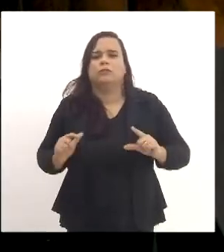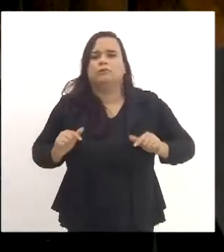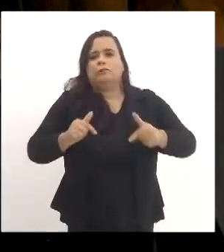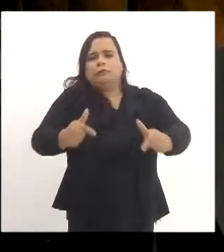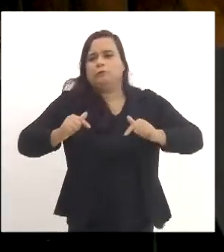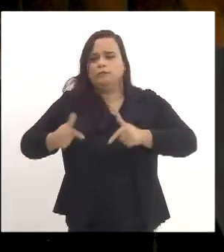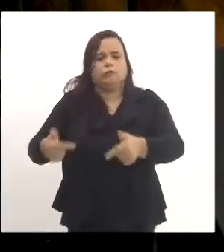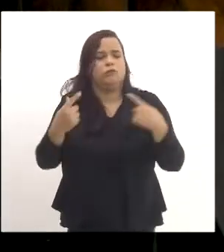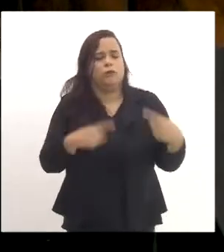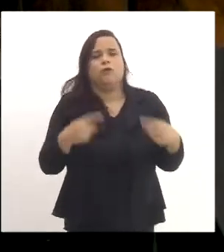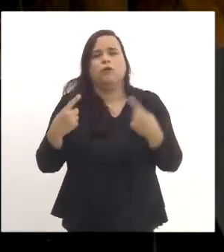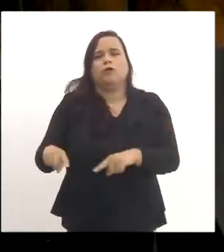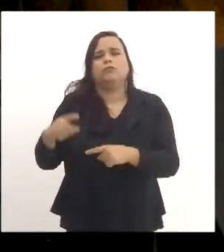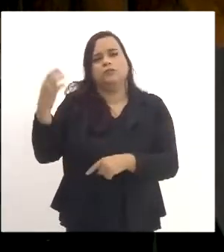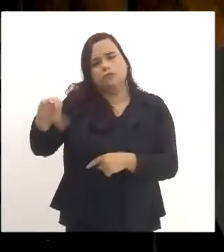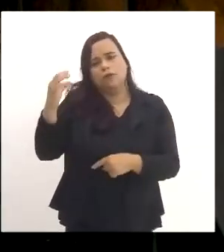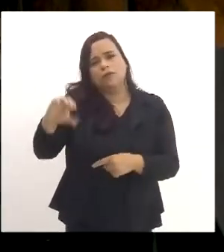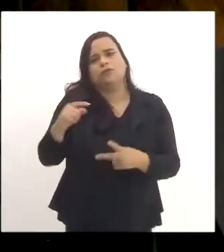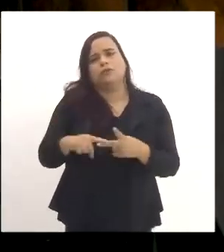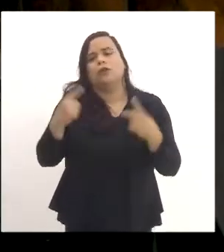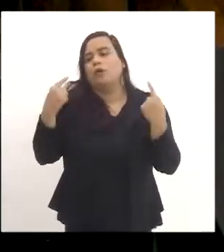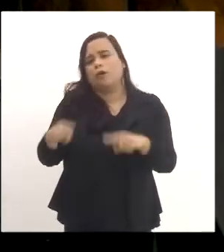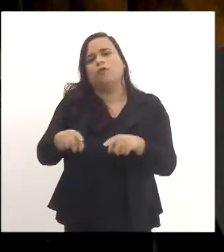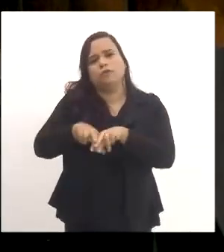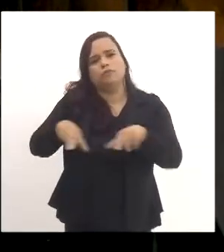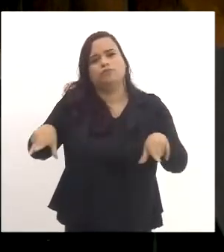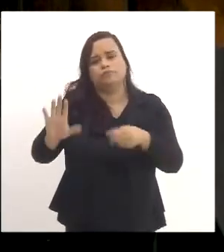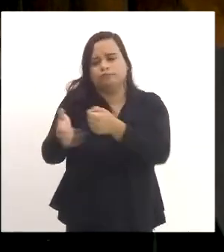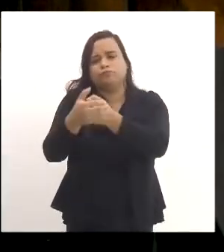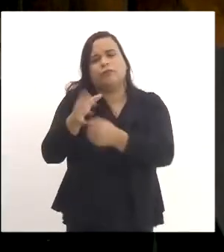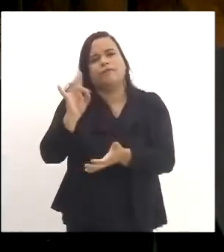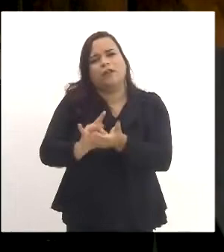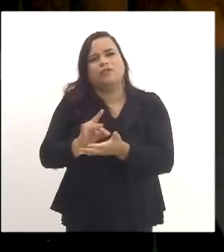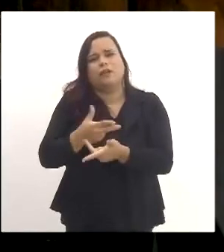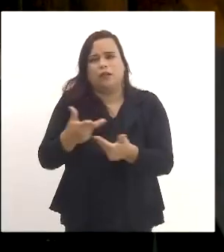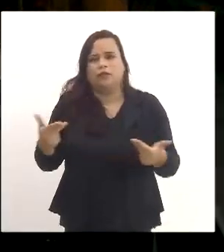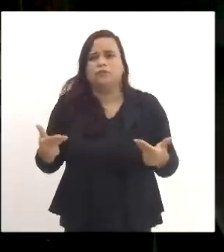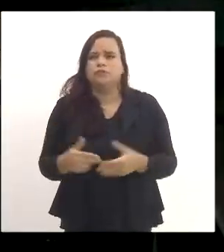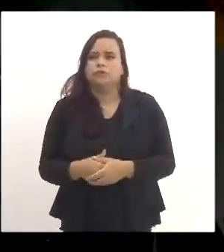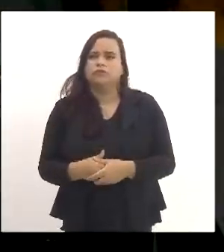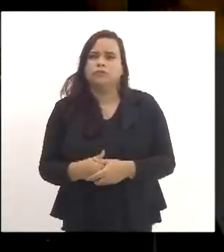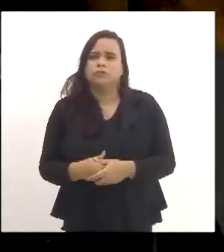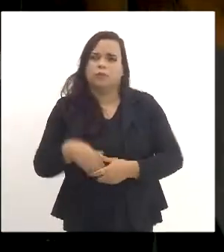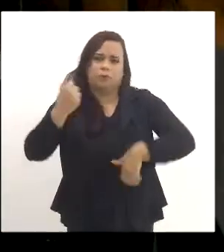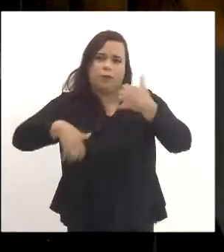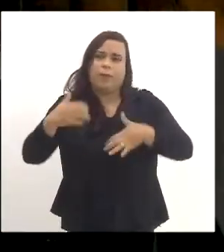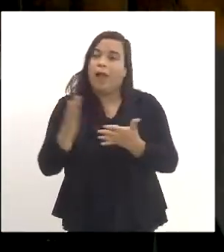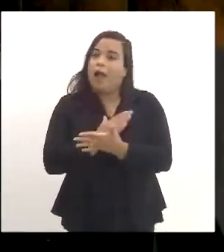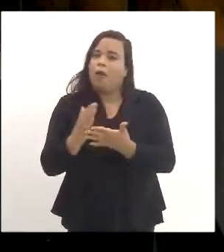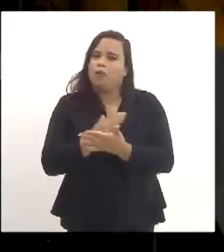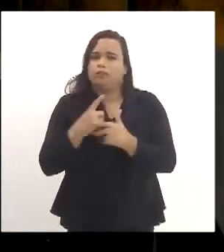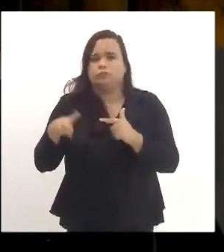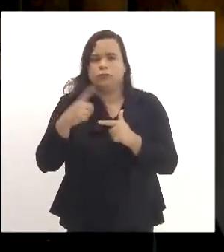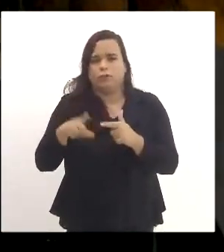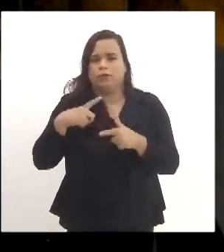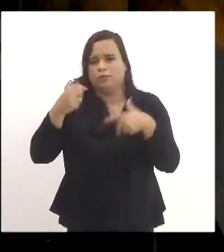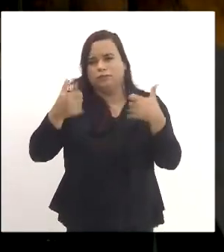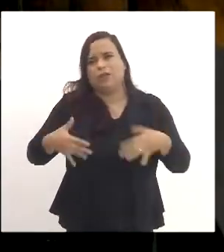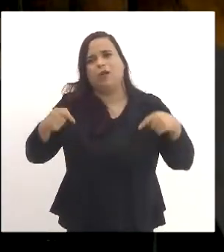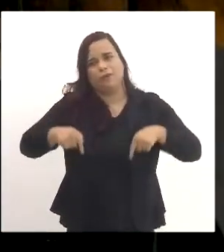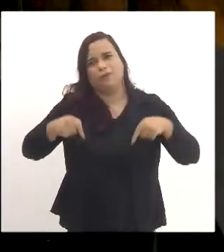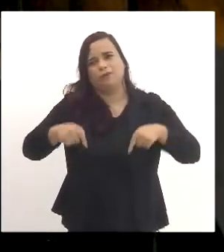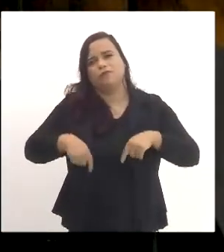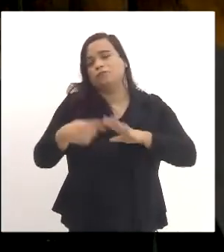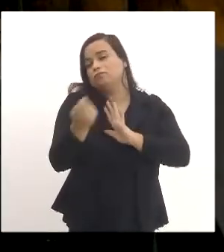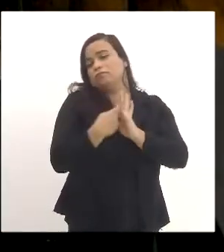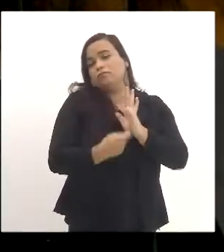que combatem a ciência e ofuscam a verdade, para referir apenas algumas das incertezas. E como